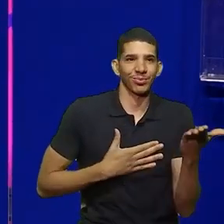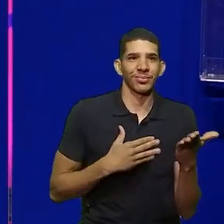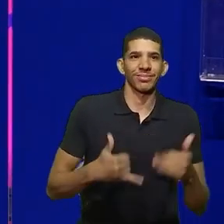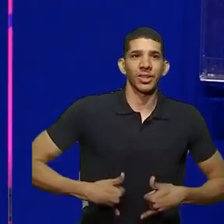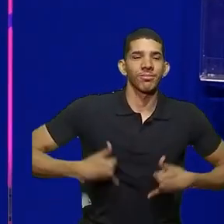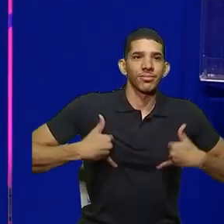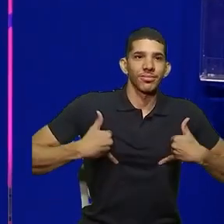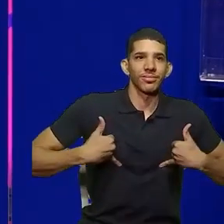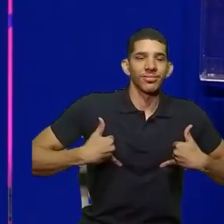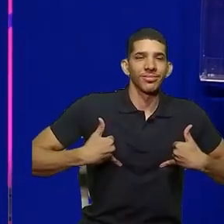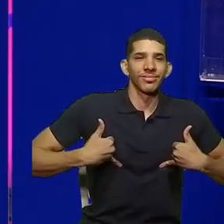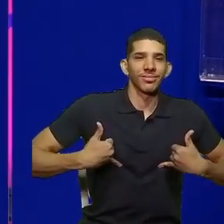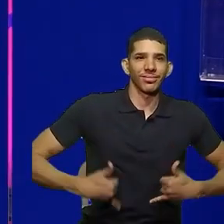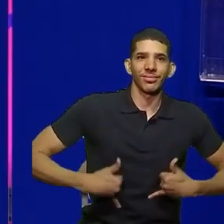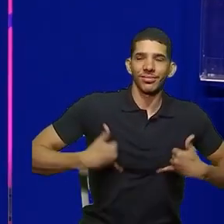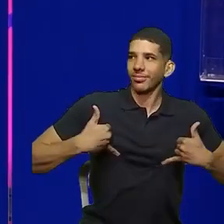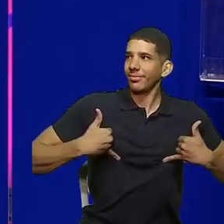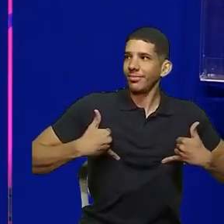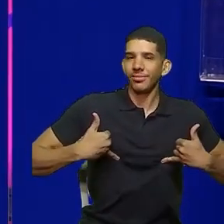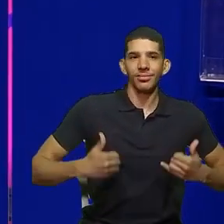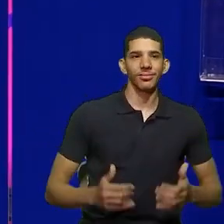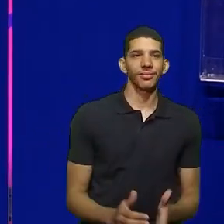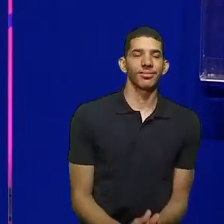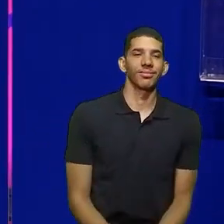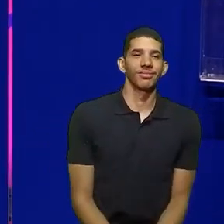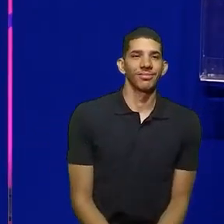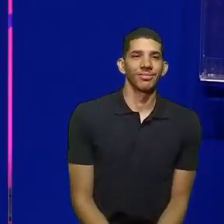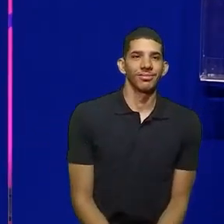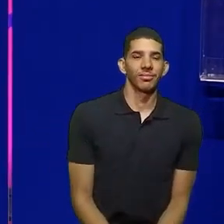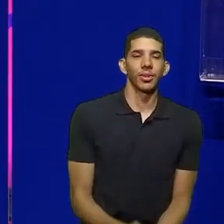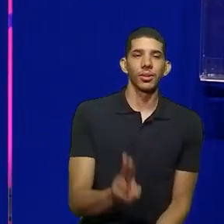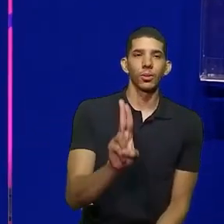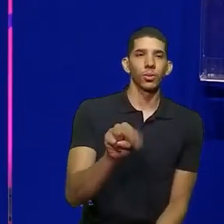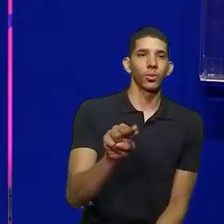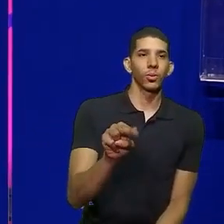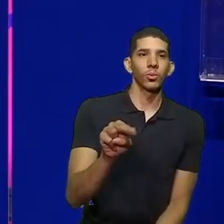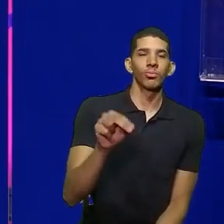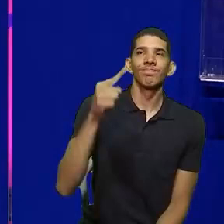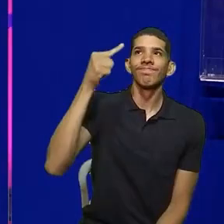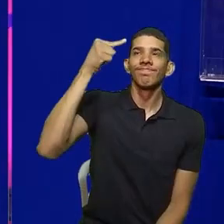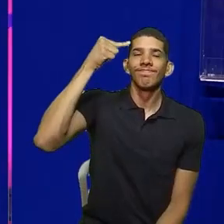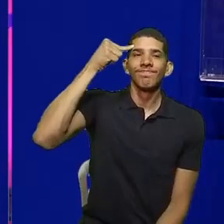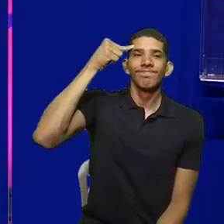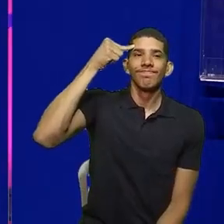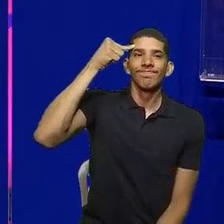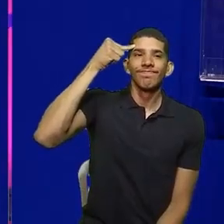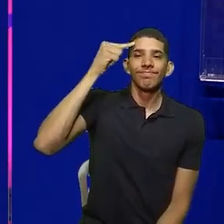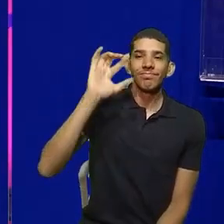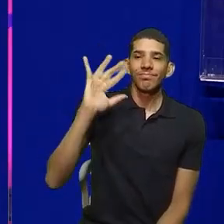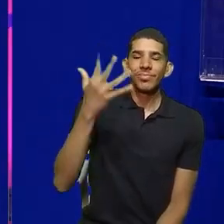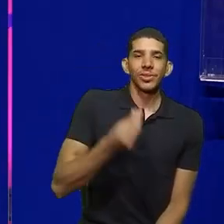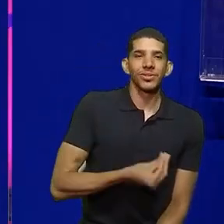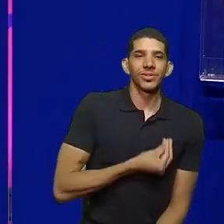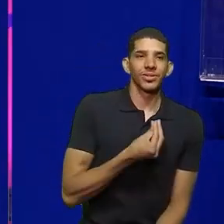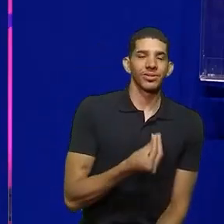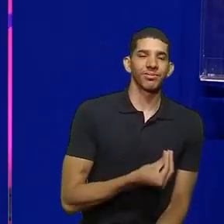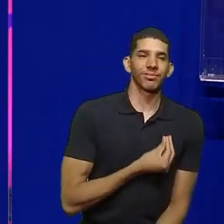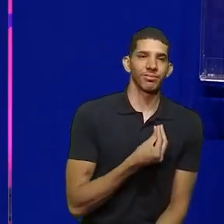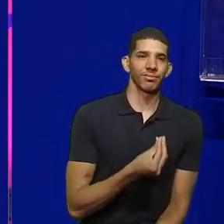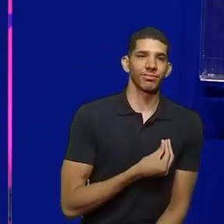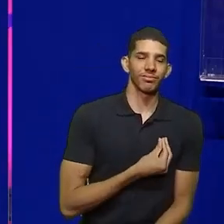honra, é uma coisa que eu jamais imaginei de acontecer na minha vida, é de um dia